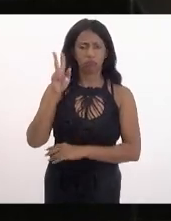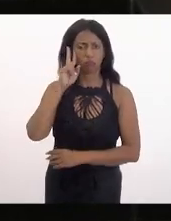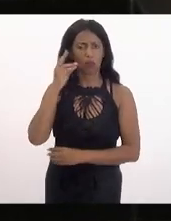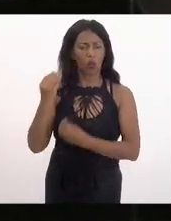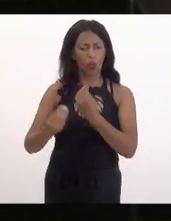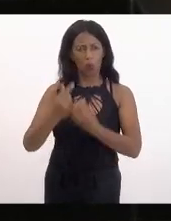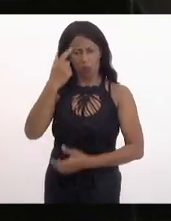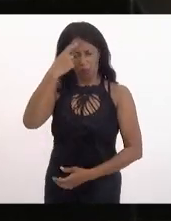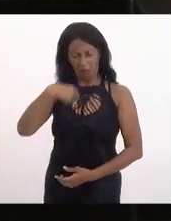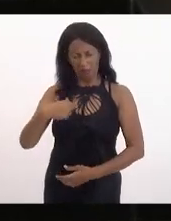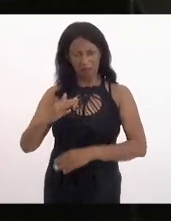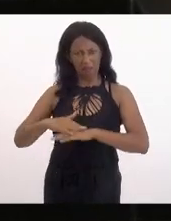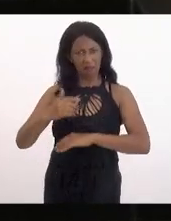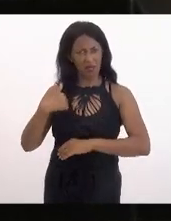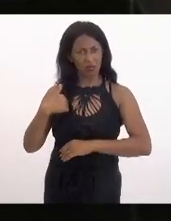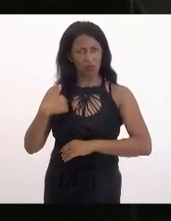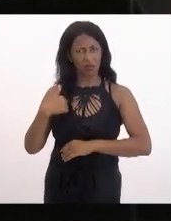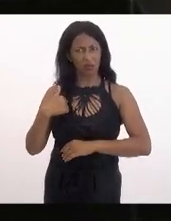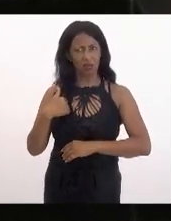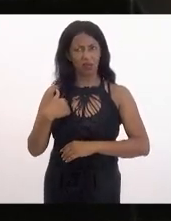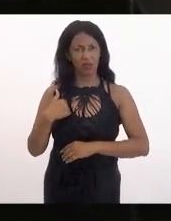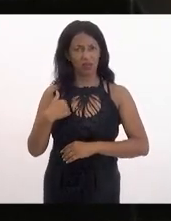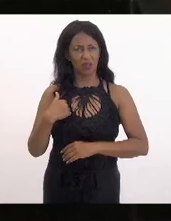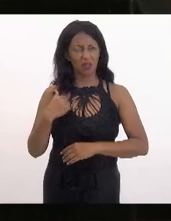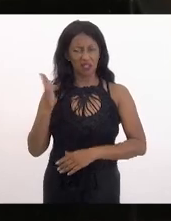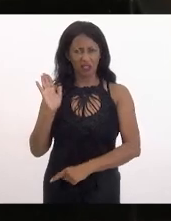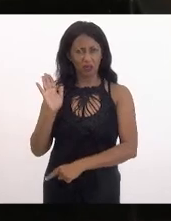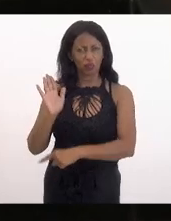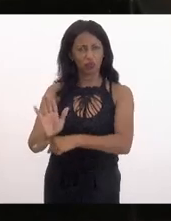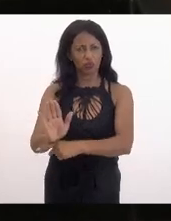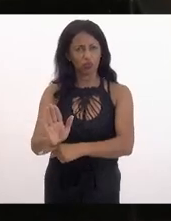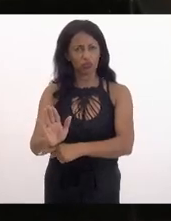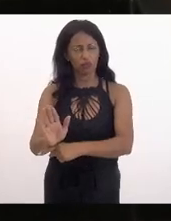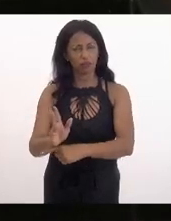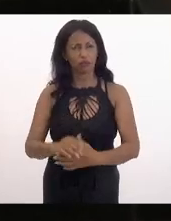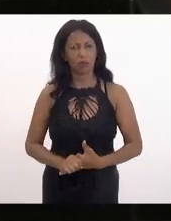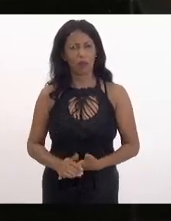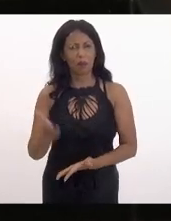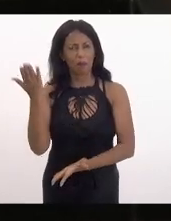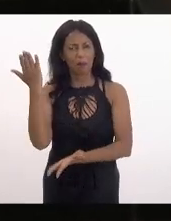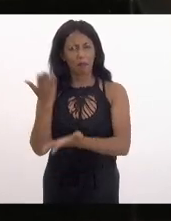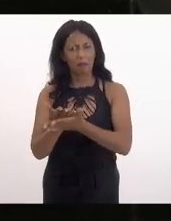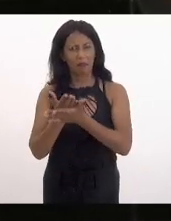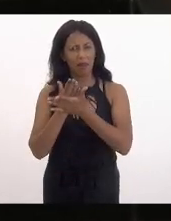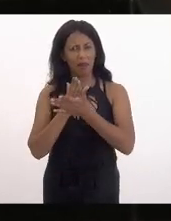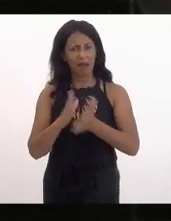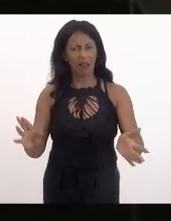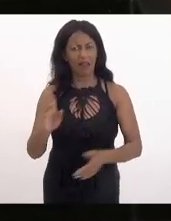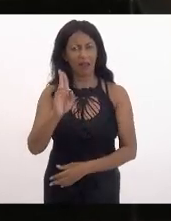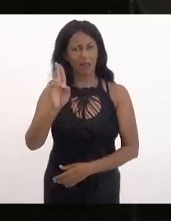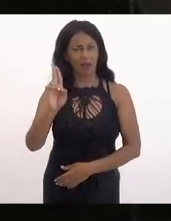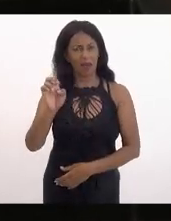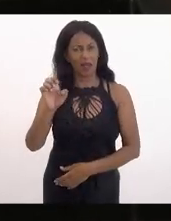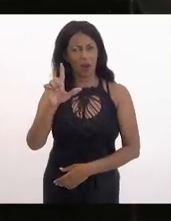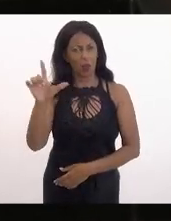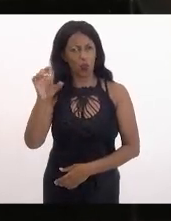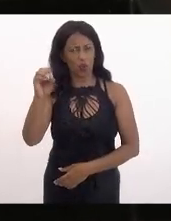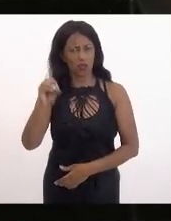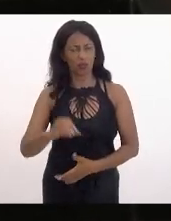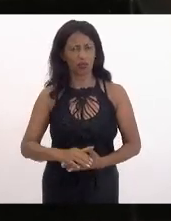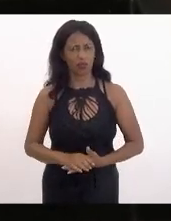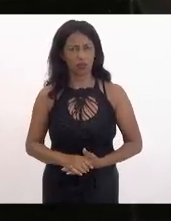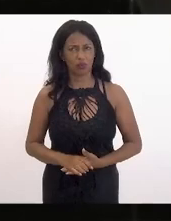com uma pessoa que contribuiu para acabar com a Qual era qual era